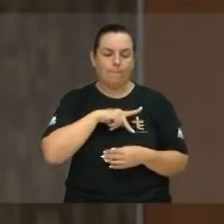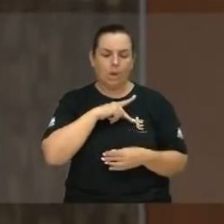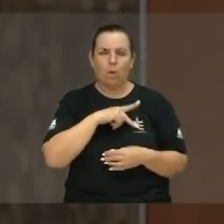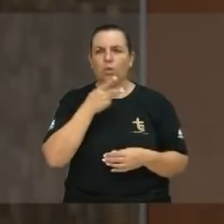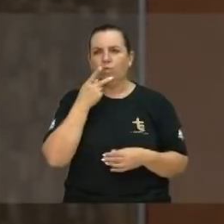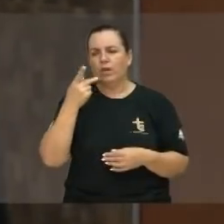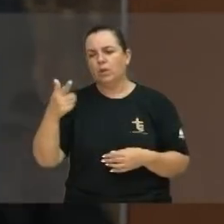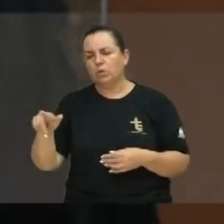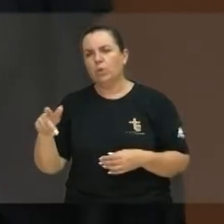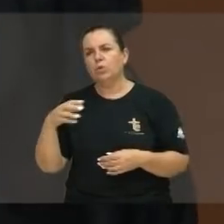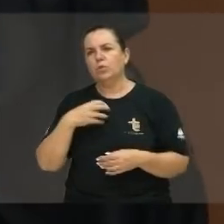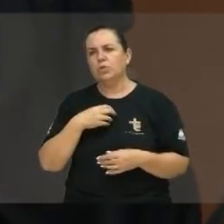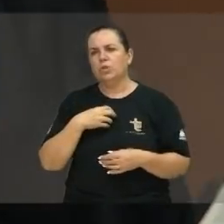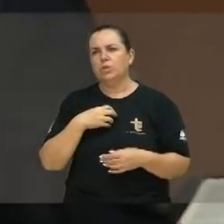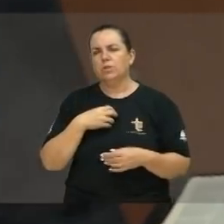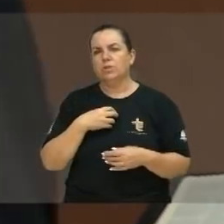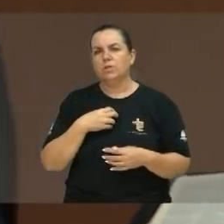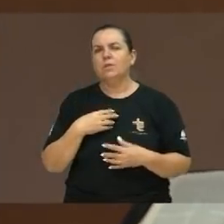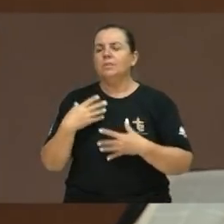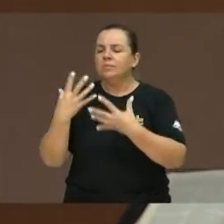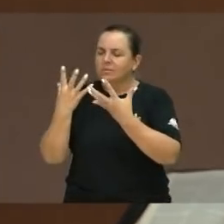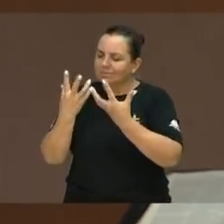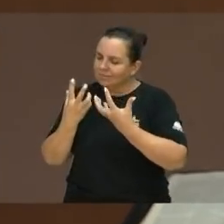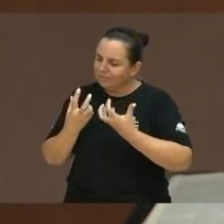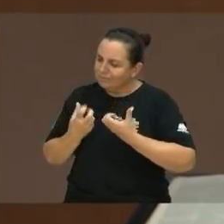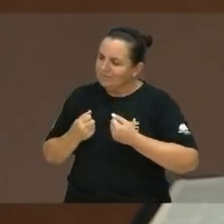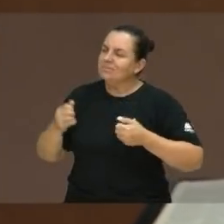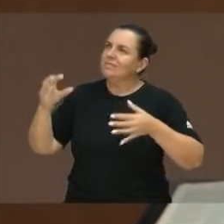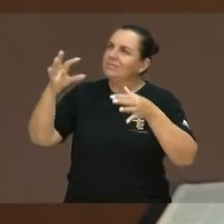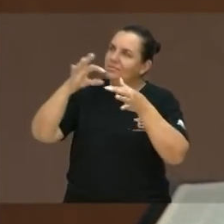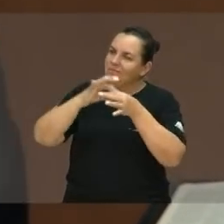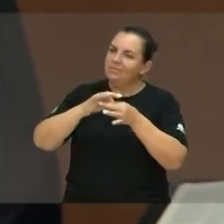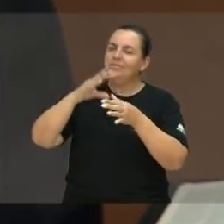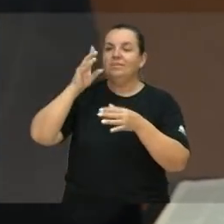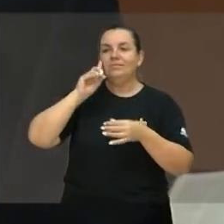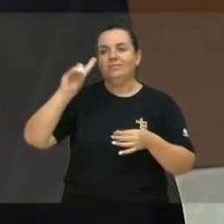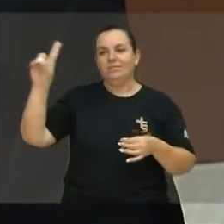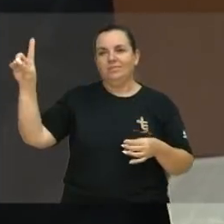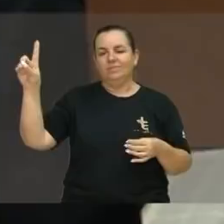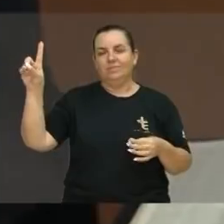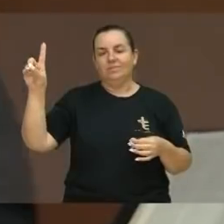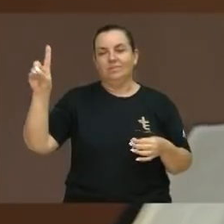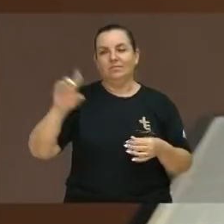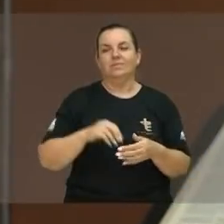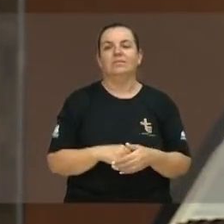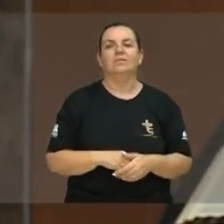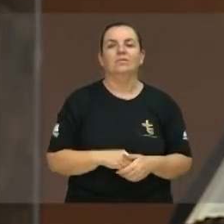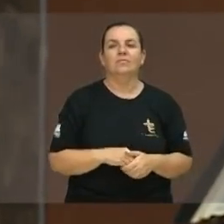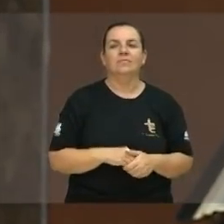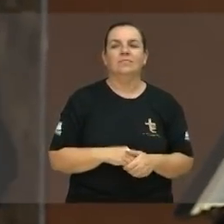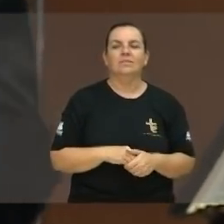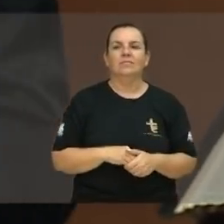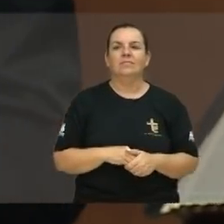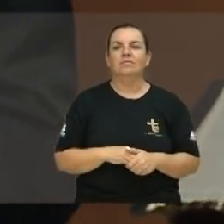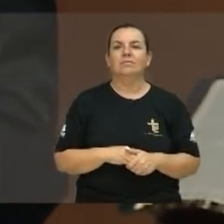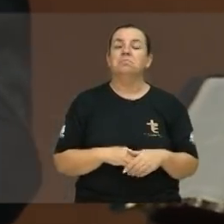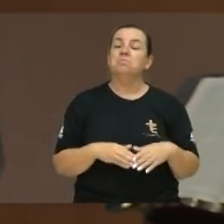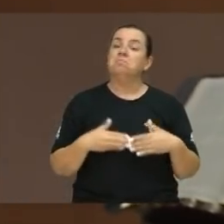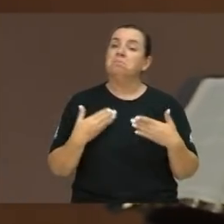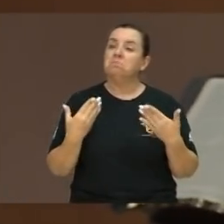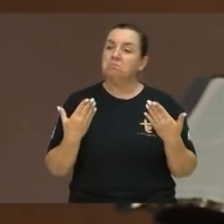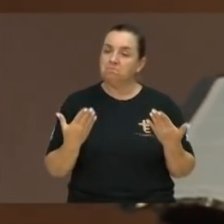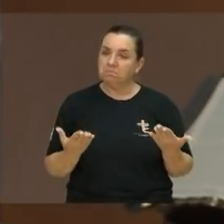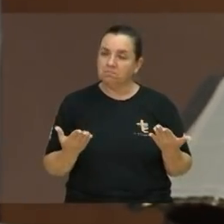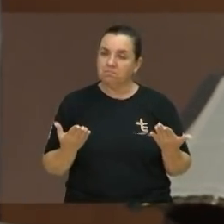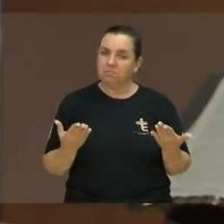modo deixa eu uso foi conciliar com deus o ou seja